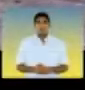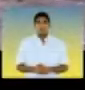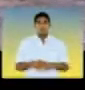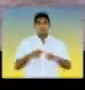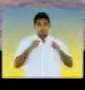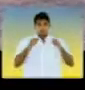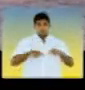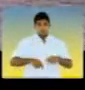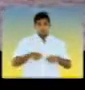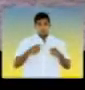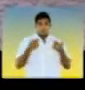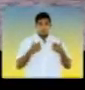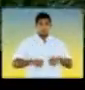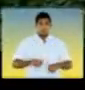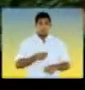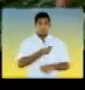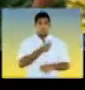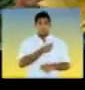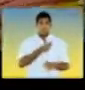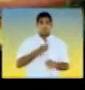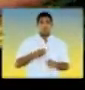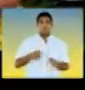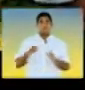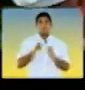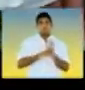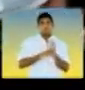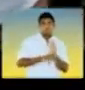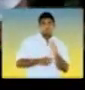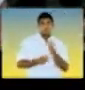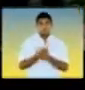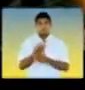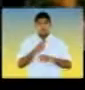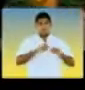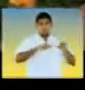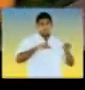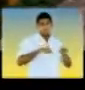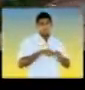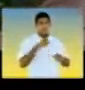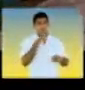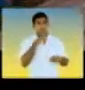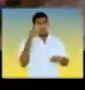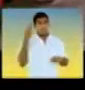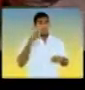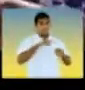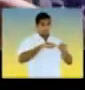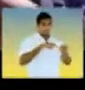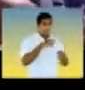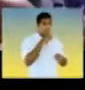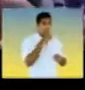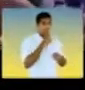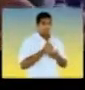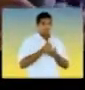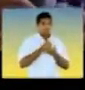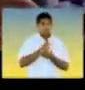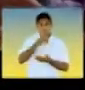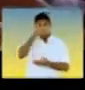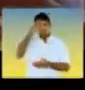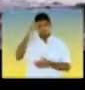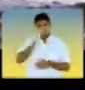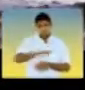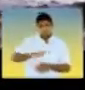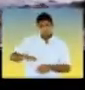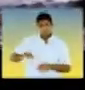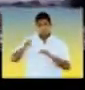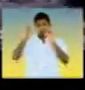Esse é o Espaço Vida. Um núcleo criado por Elias Lira na antiga Piscina do Leão, no Livramento, para atender crianças especiais.